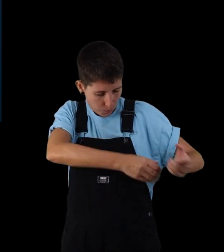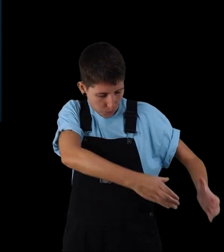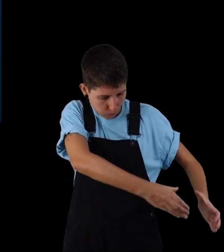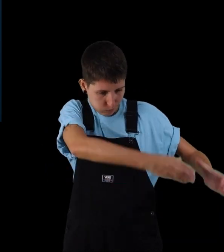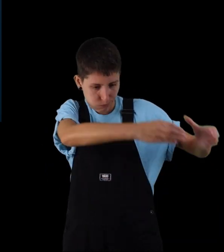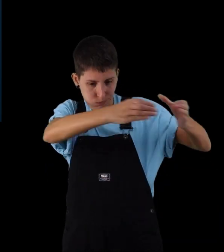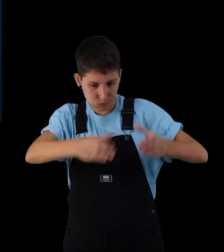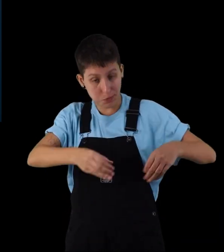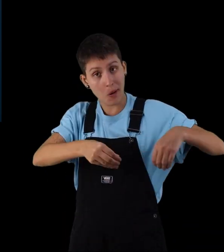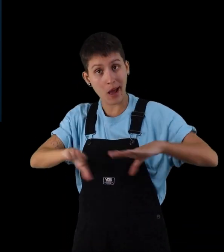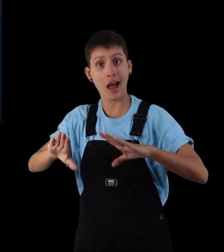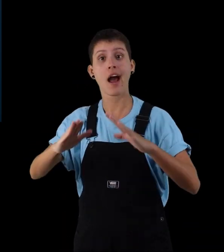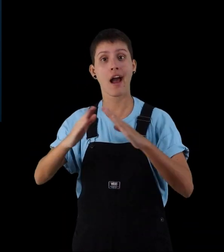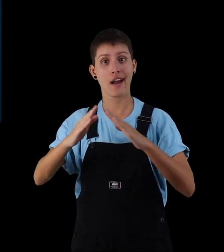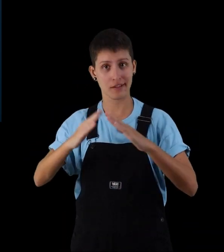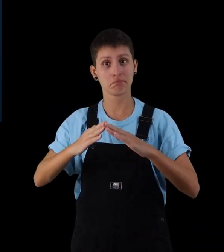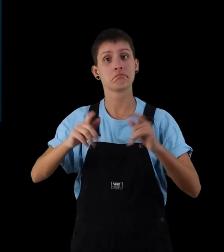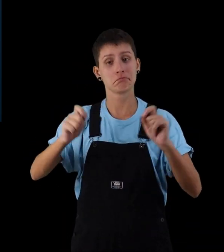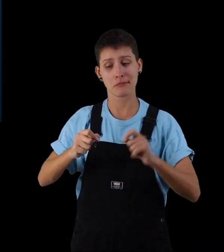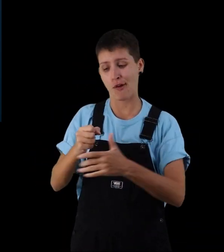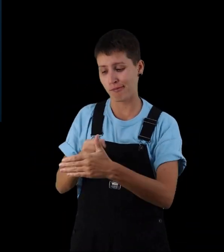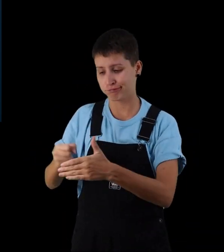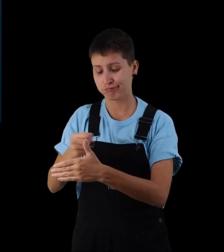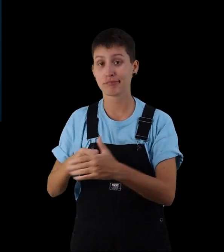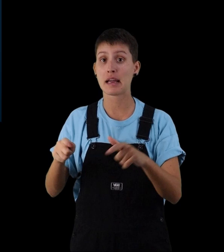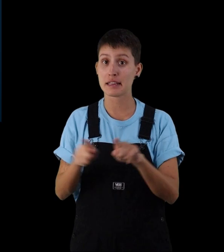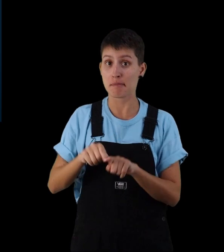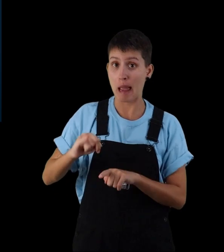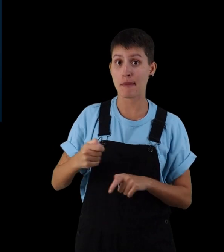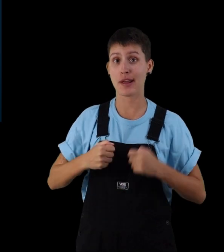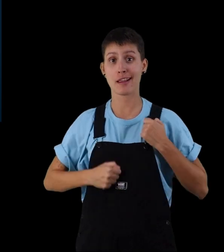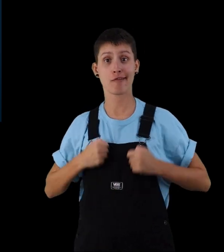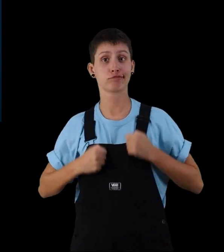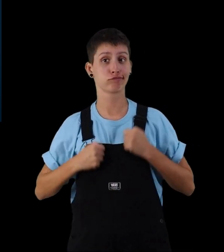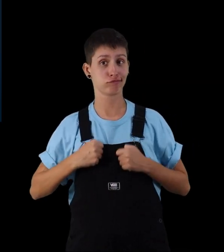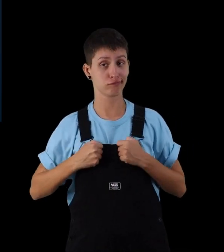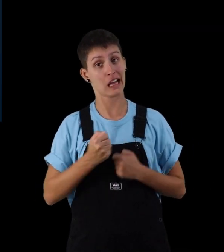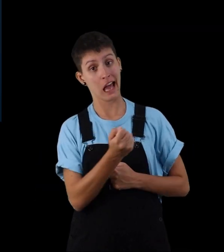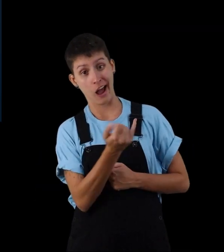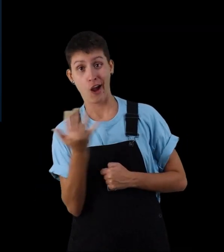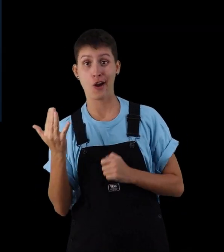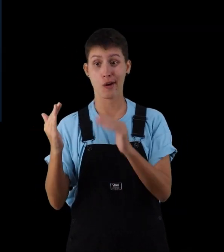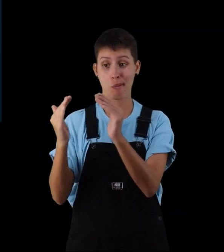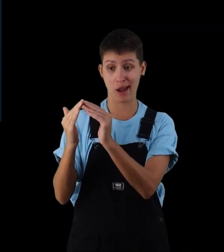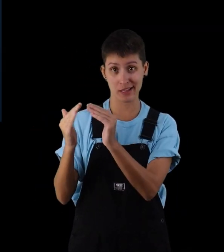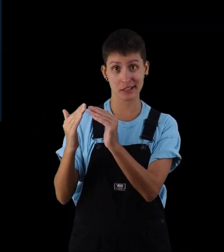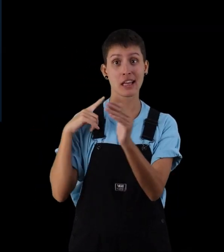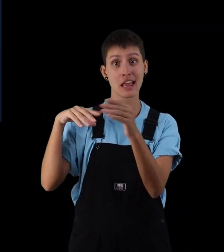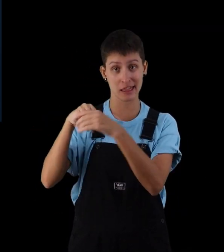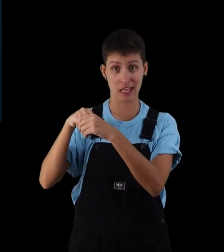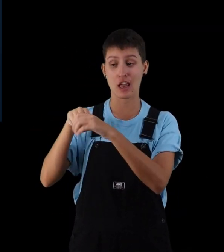era possível levar água para casa, para cozinhar alimentos e para os banhos. Algumas casas